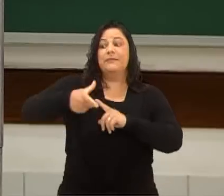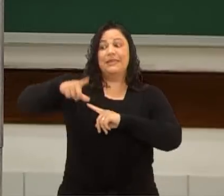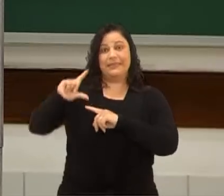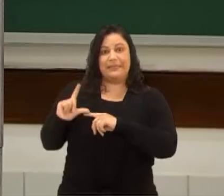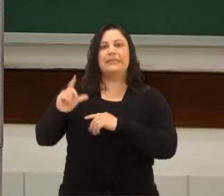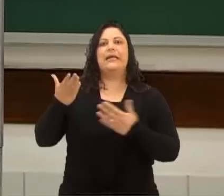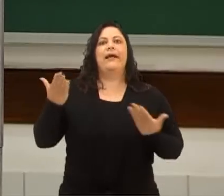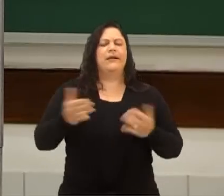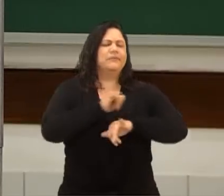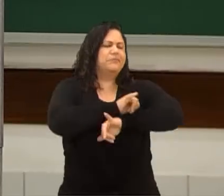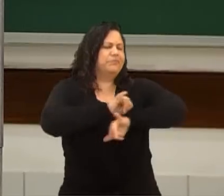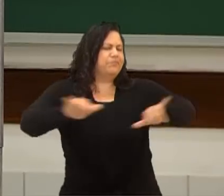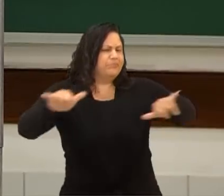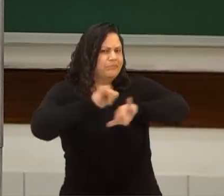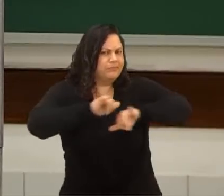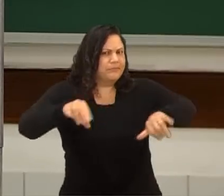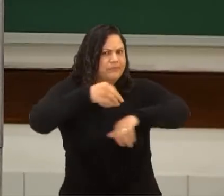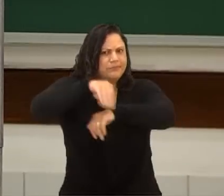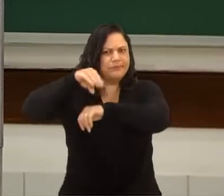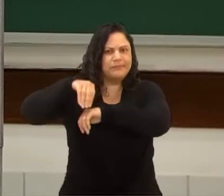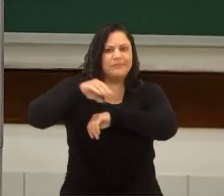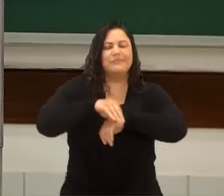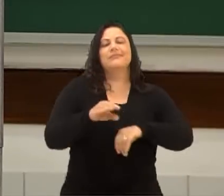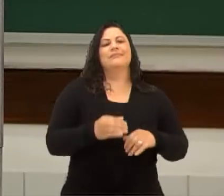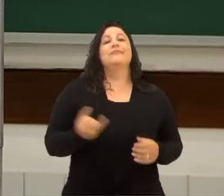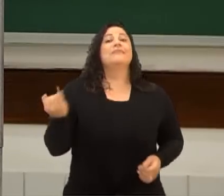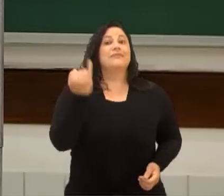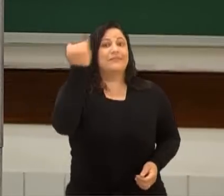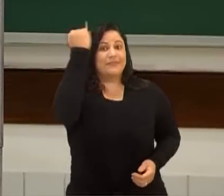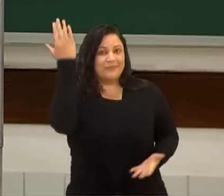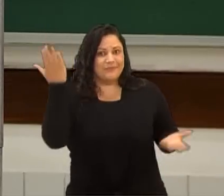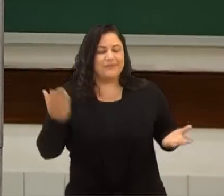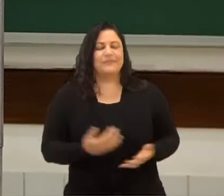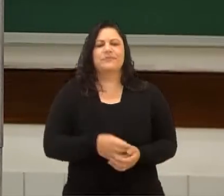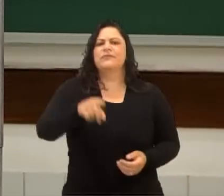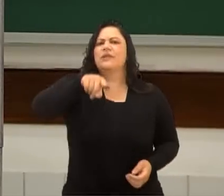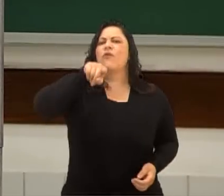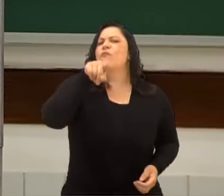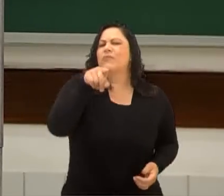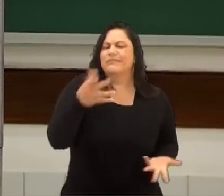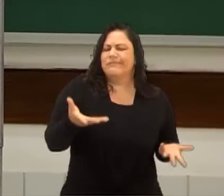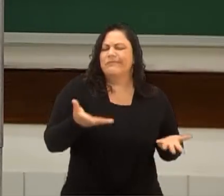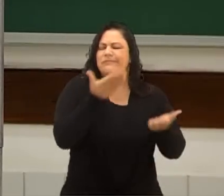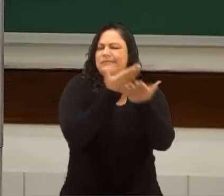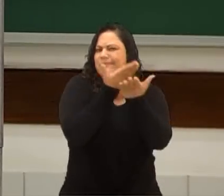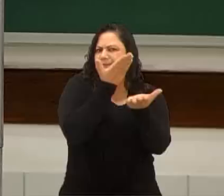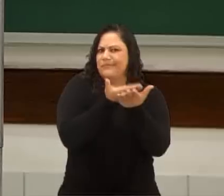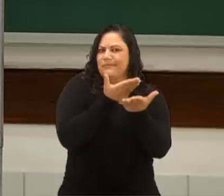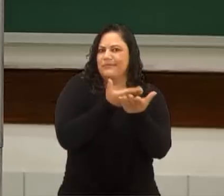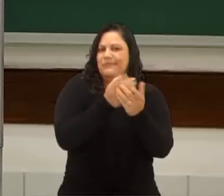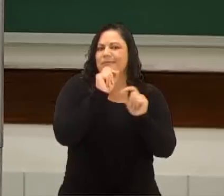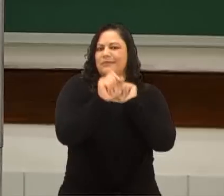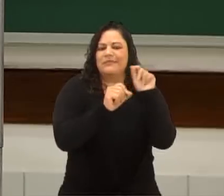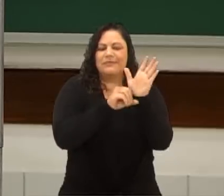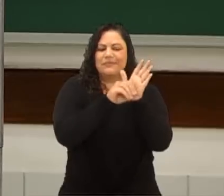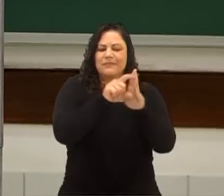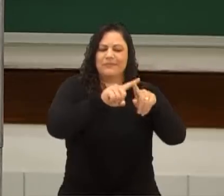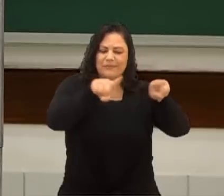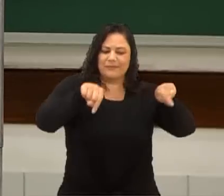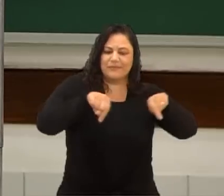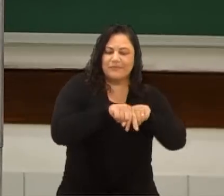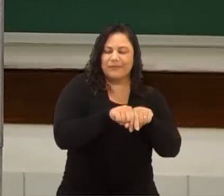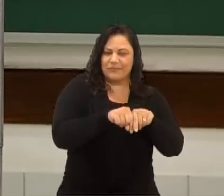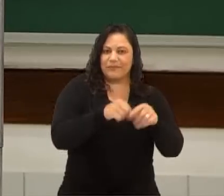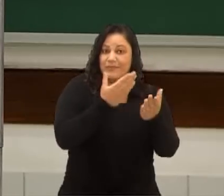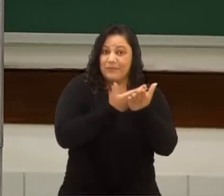dar aqueles recadinhos importantes que são dados em todas as aulas. Você, aluno que está acessando o Google Classroom, não deixe de acessar,